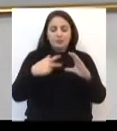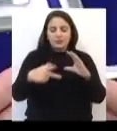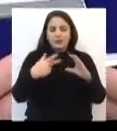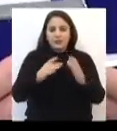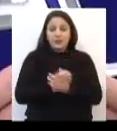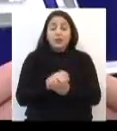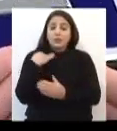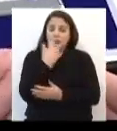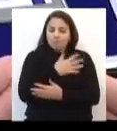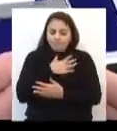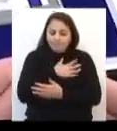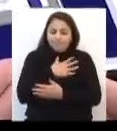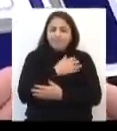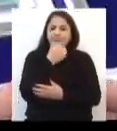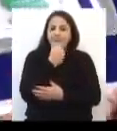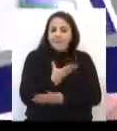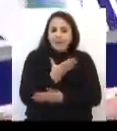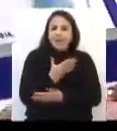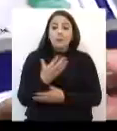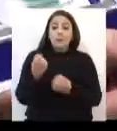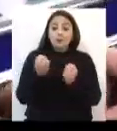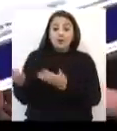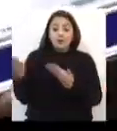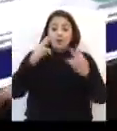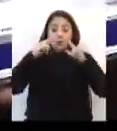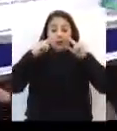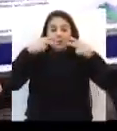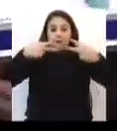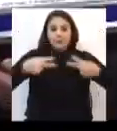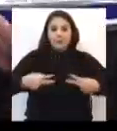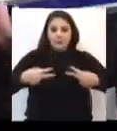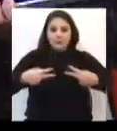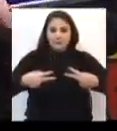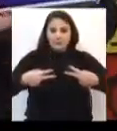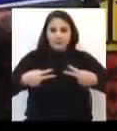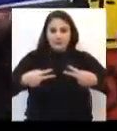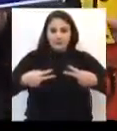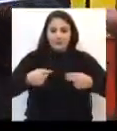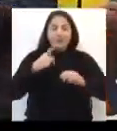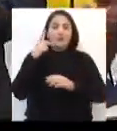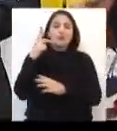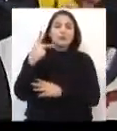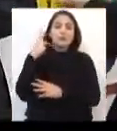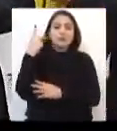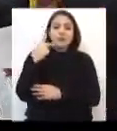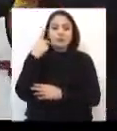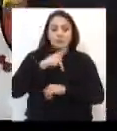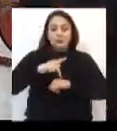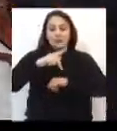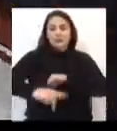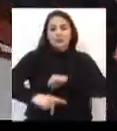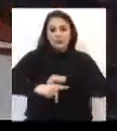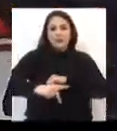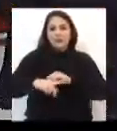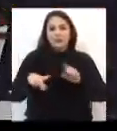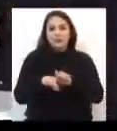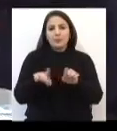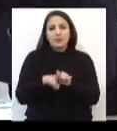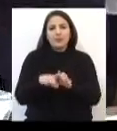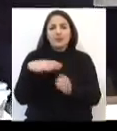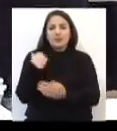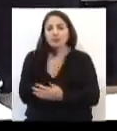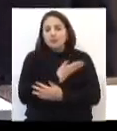lisonjeado em poder receber essa homenagem, esse reconhecimento dos vereadores aqui de Passo Fundo, que nos